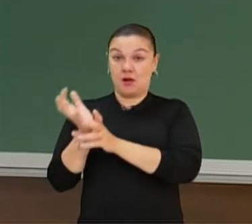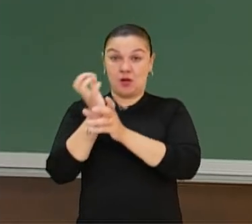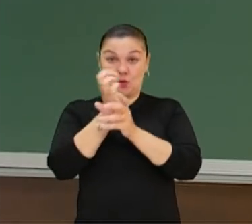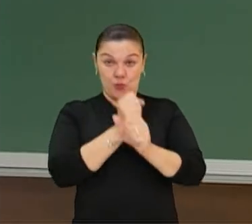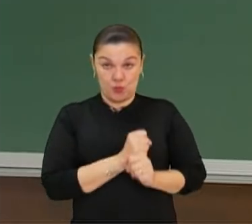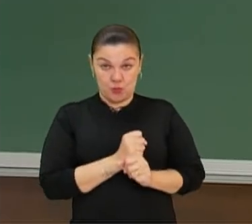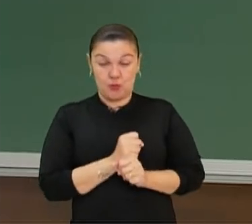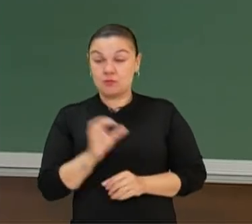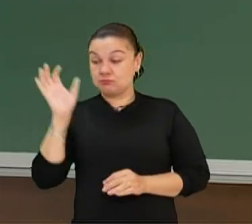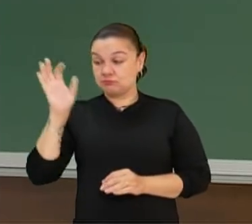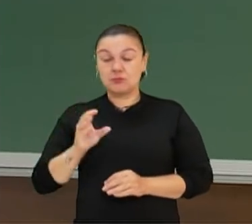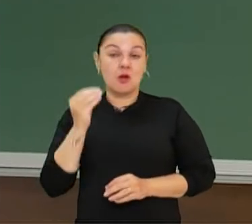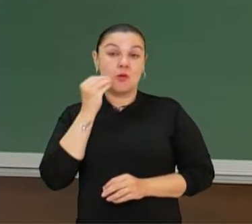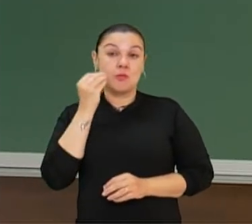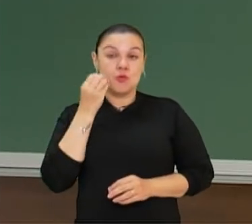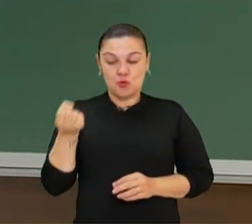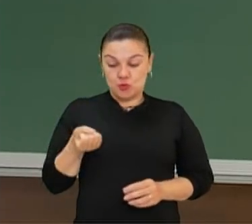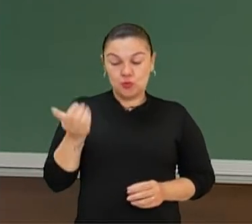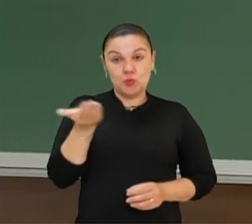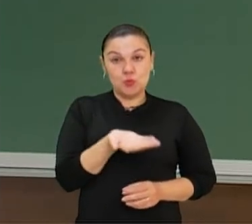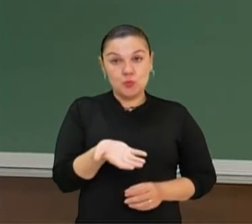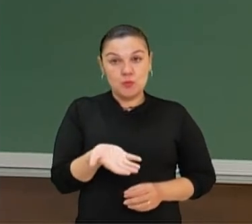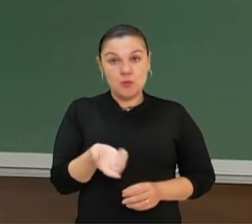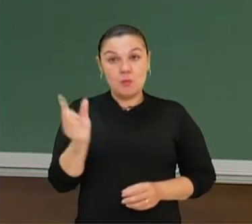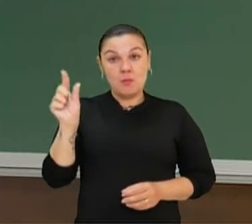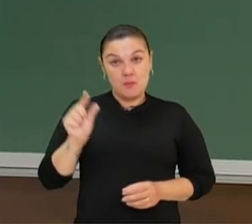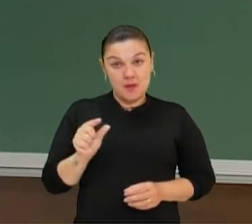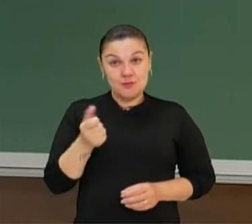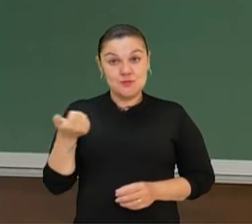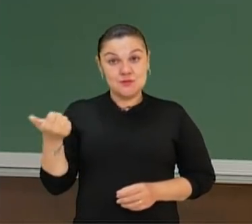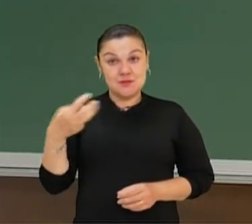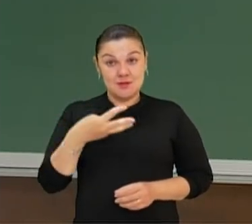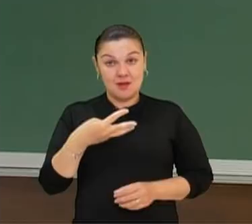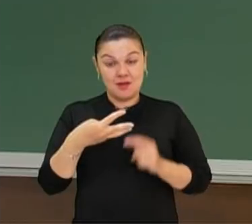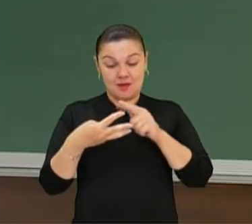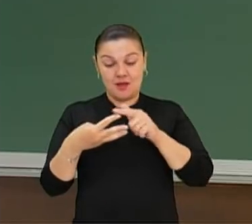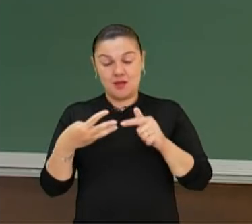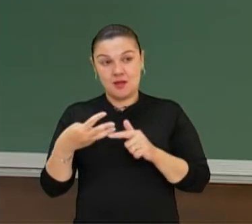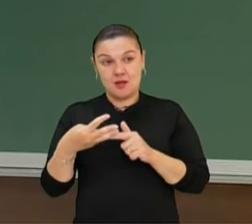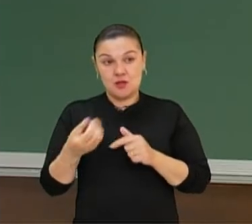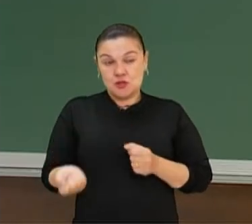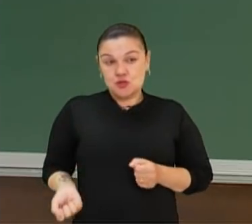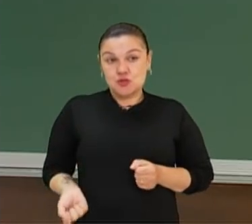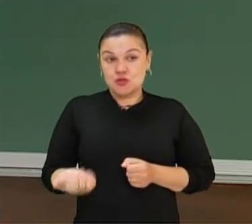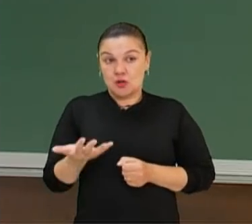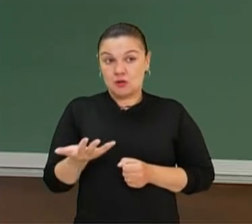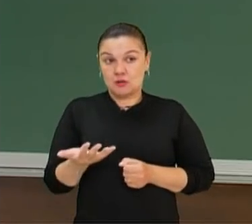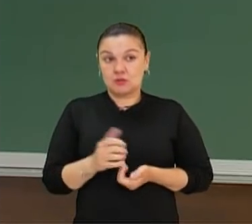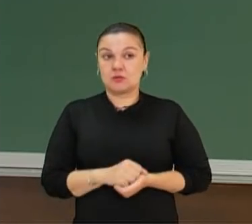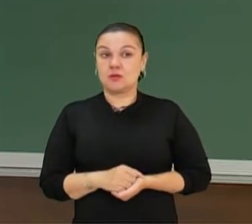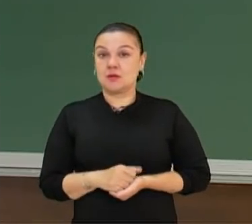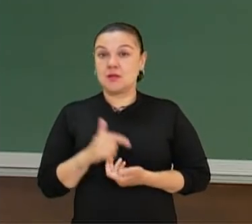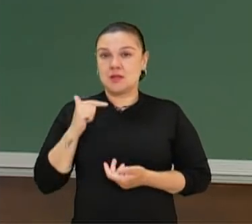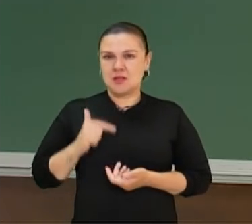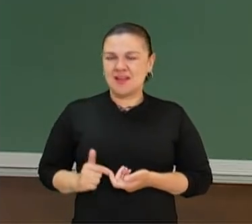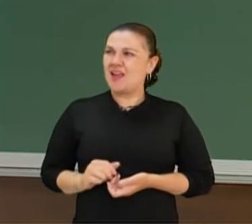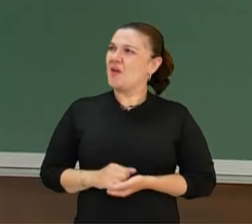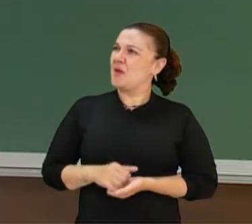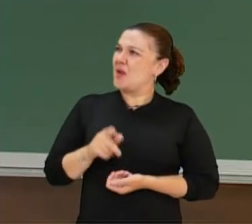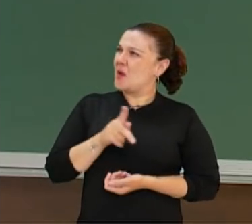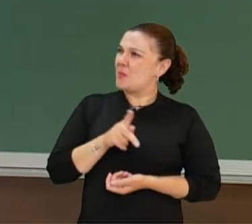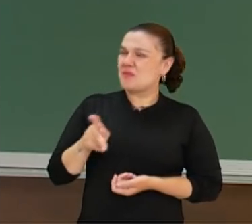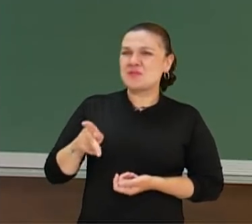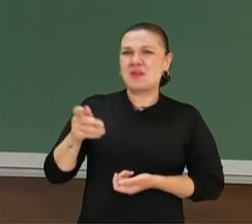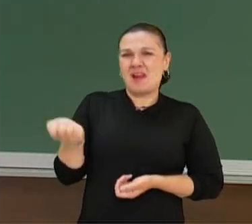Calcule a probabilidade de obter um número menor que 3 no lançamento de um dado honesto. Professora, o que